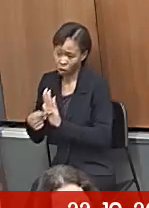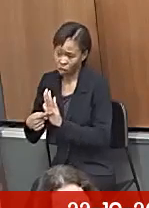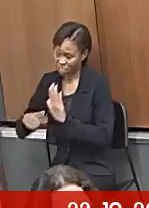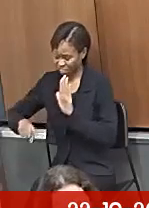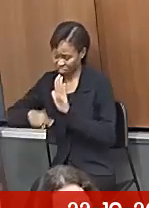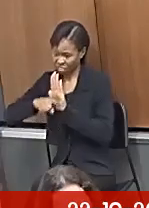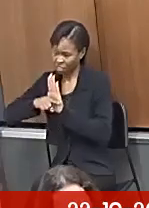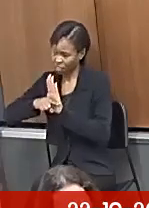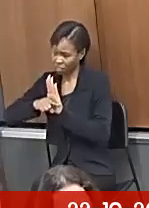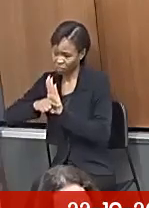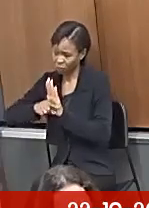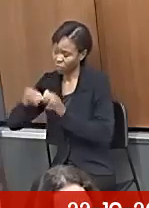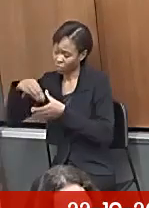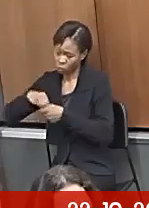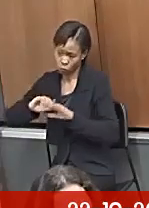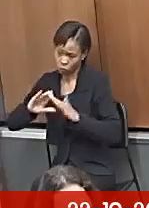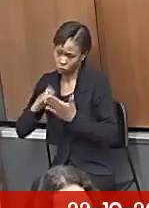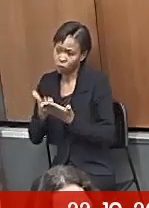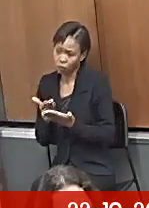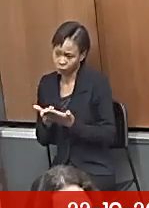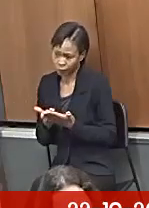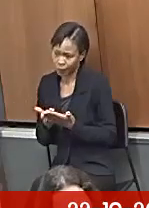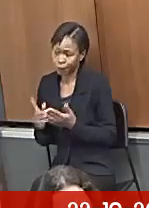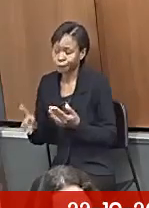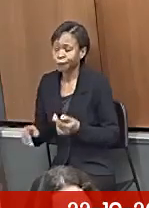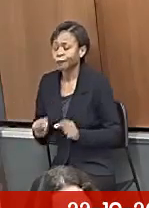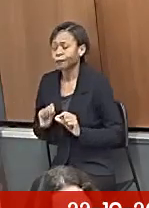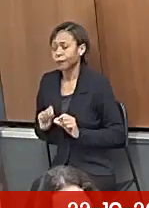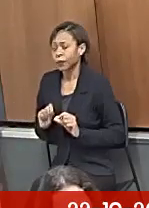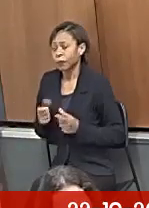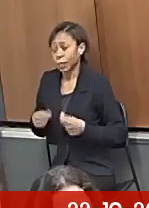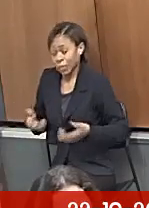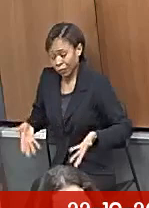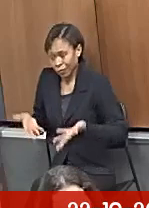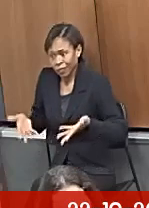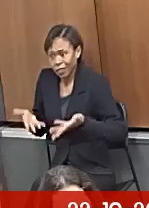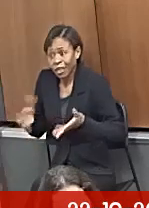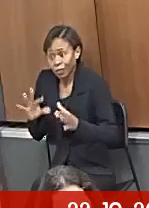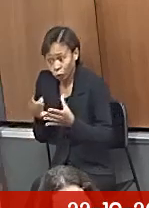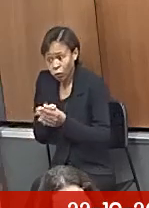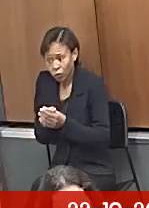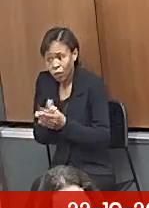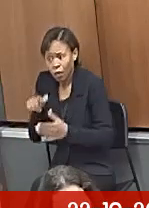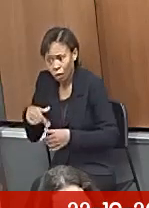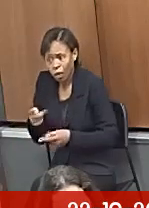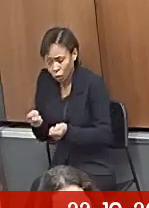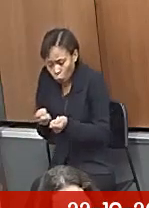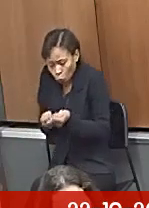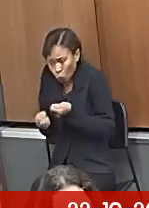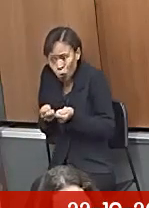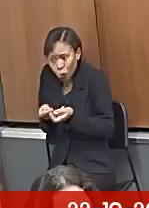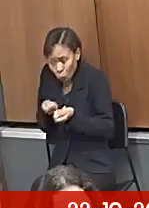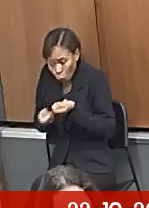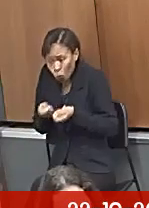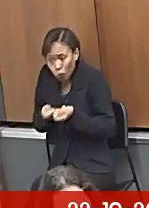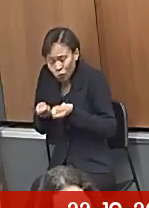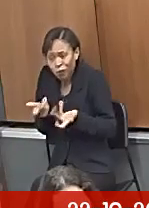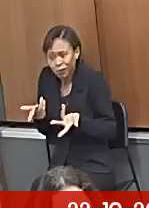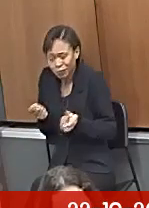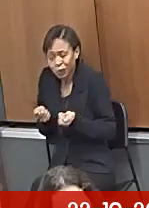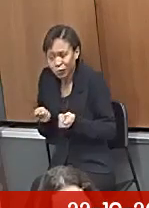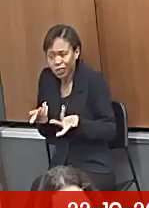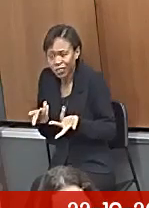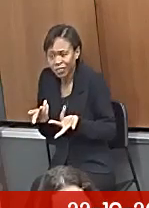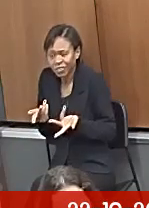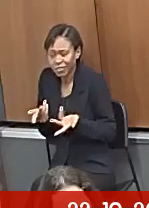para a reputação das instituições. Promova a inclusão porque é a medida mais econômica, tanto no curto quanto no longo prazo.